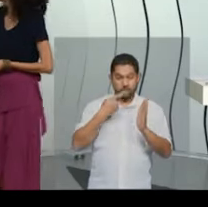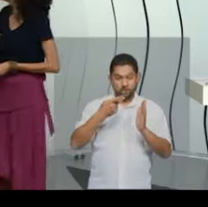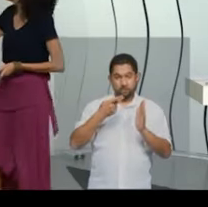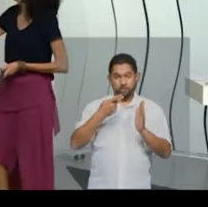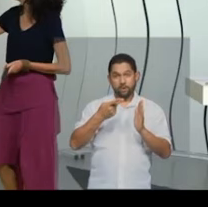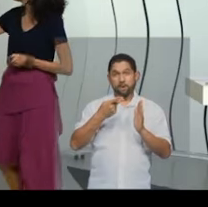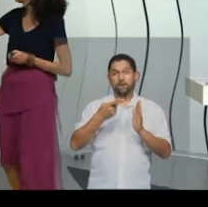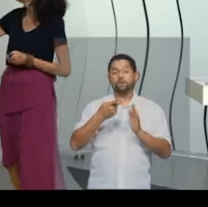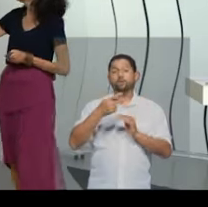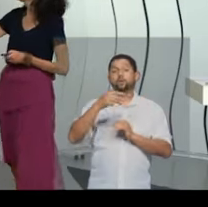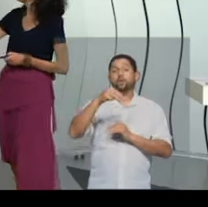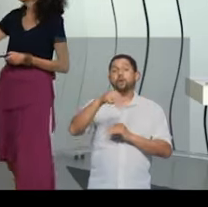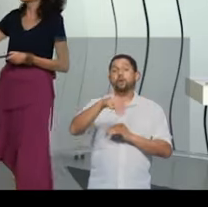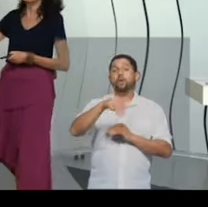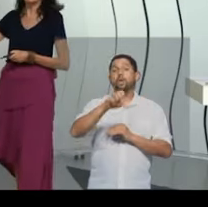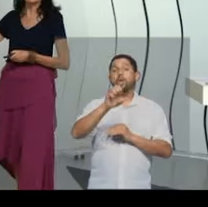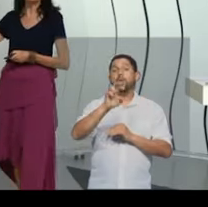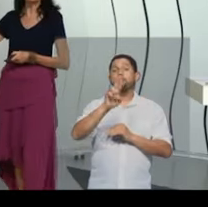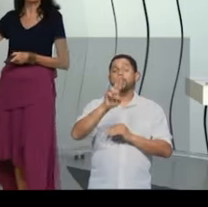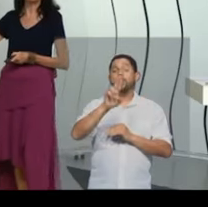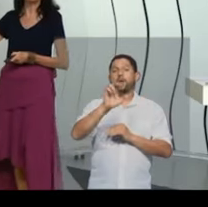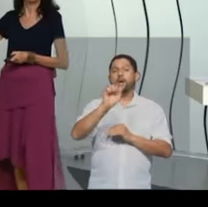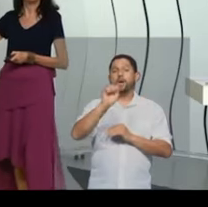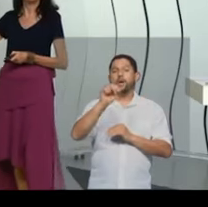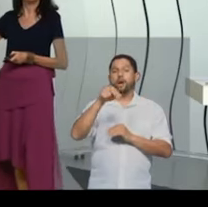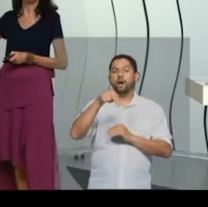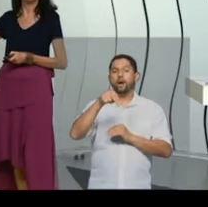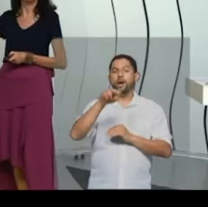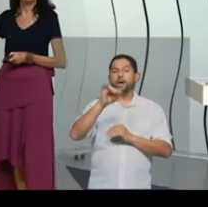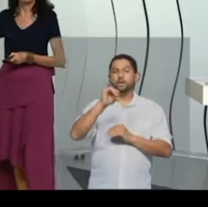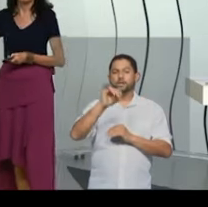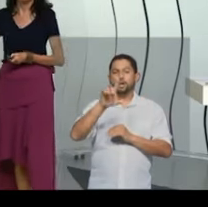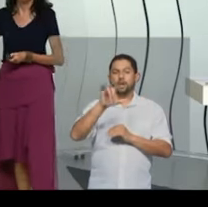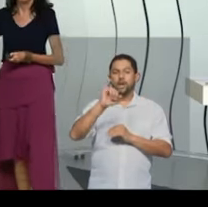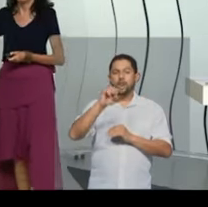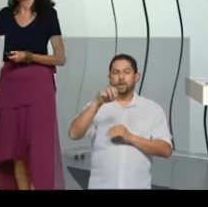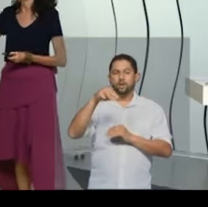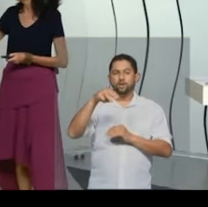mercantilismo, o segundo é sobre liberalismo.